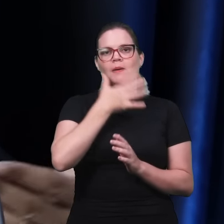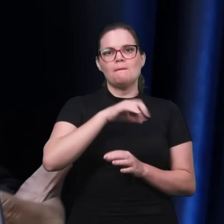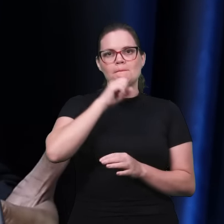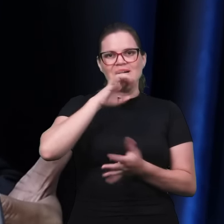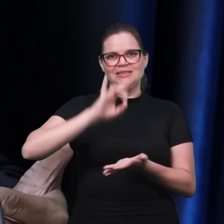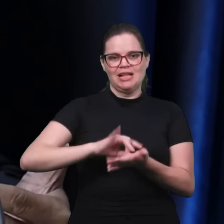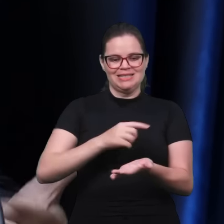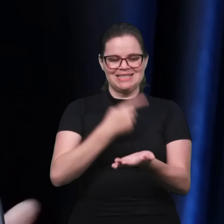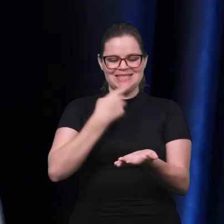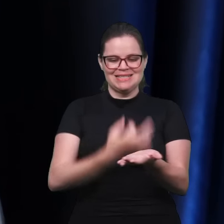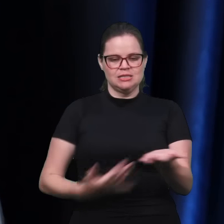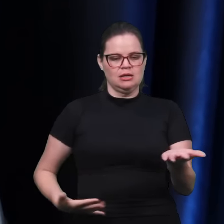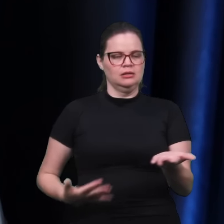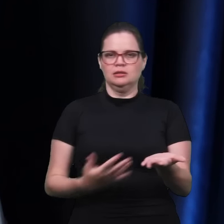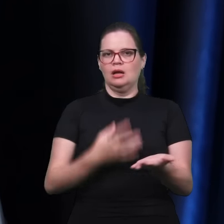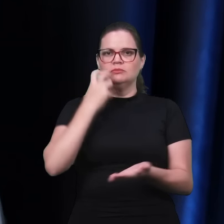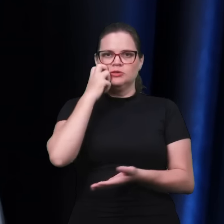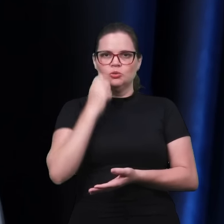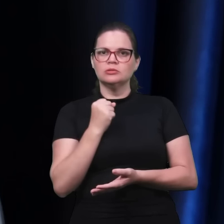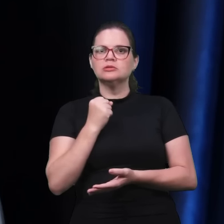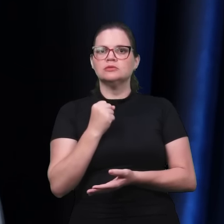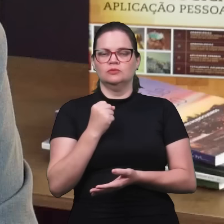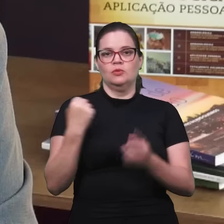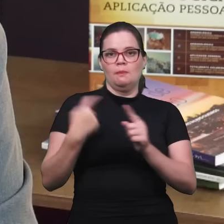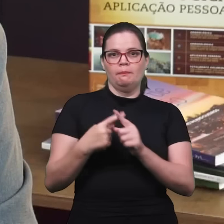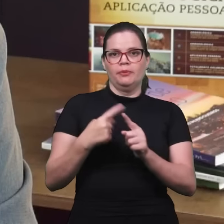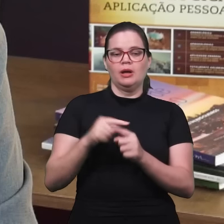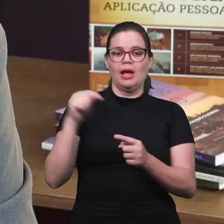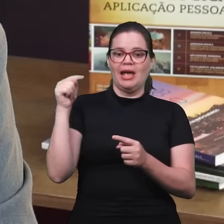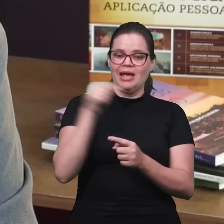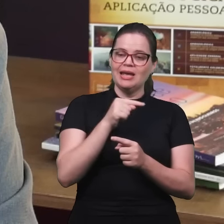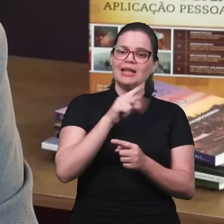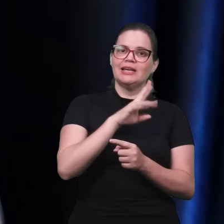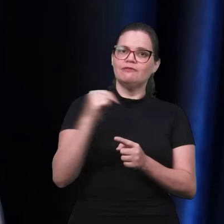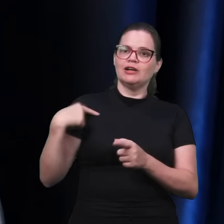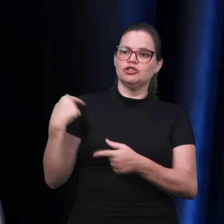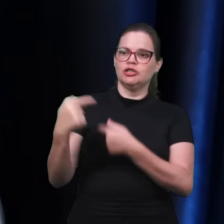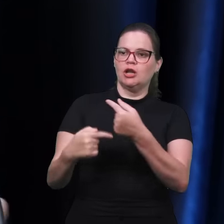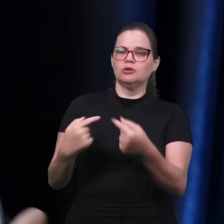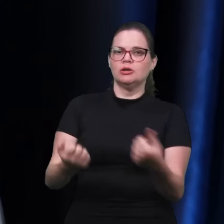a linhagem real. Exatamente. Né? Embora não fosse o pai